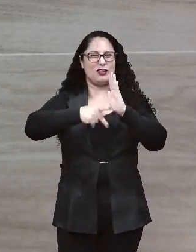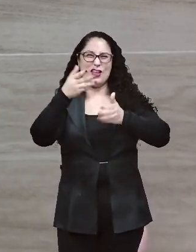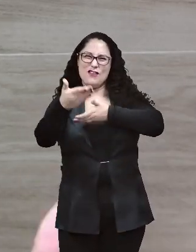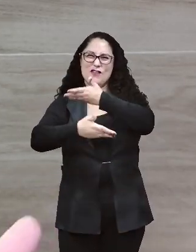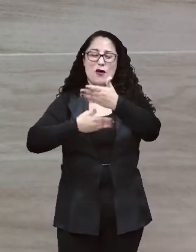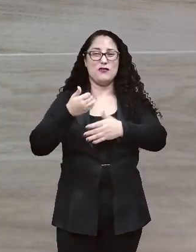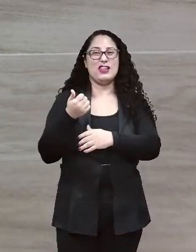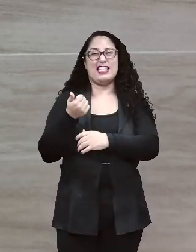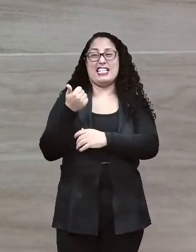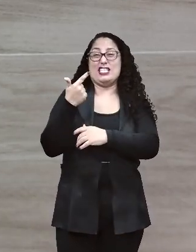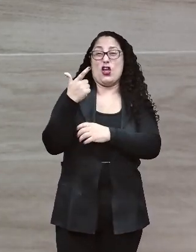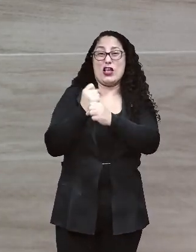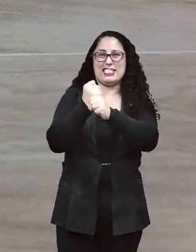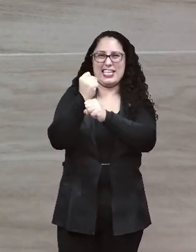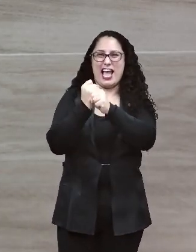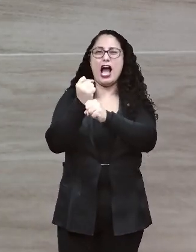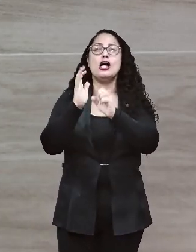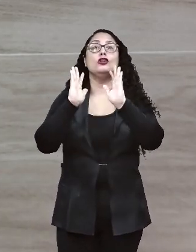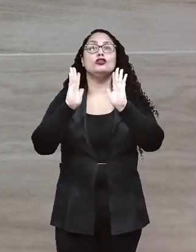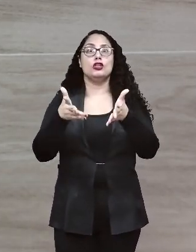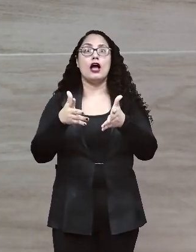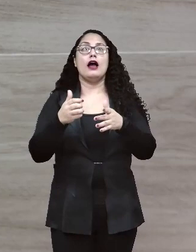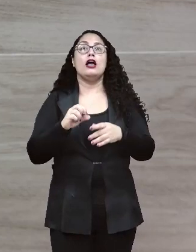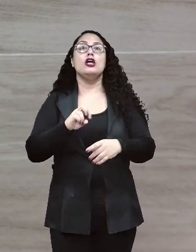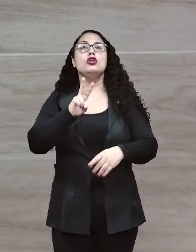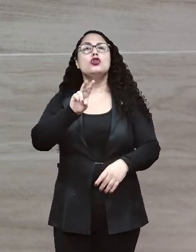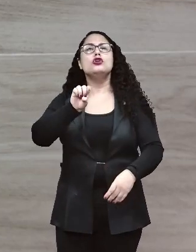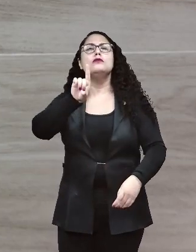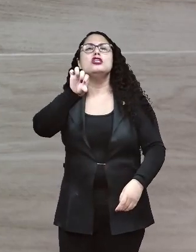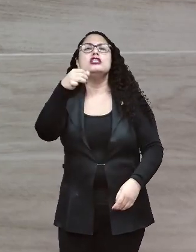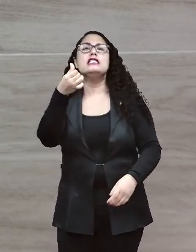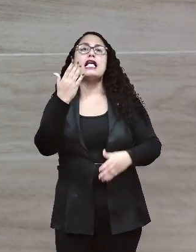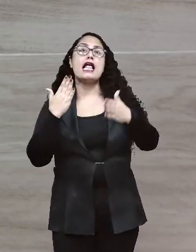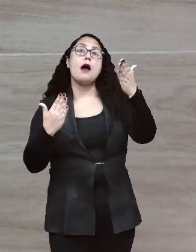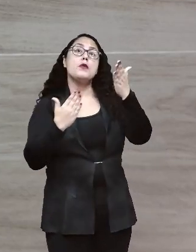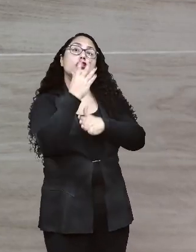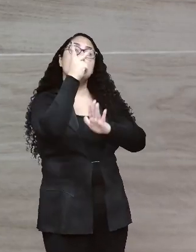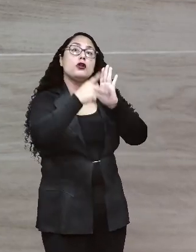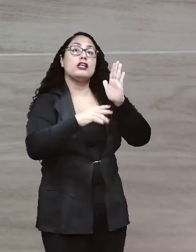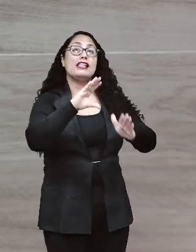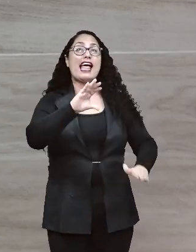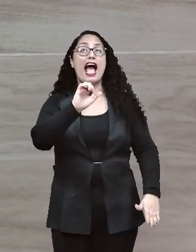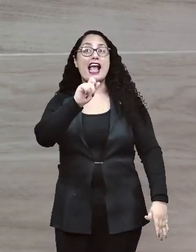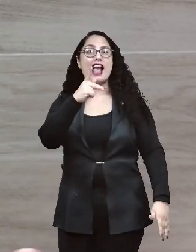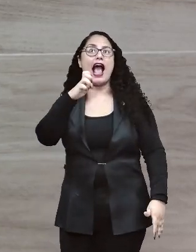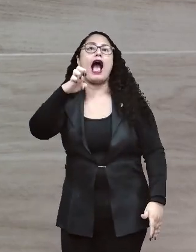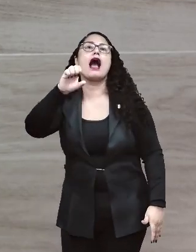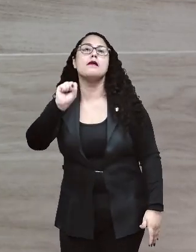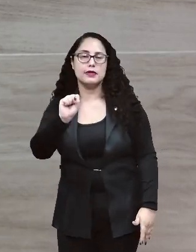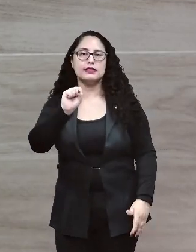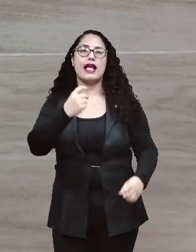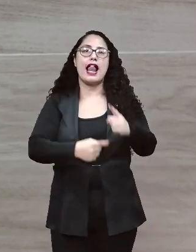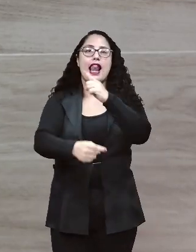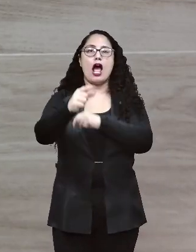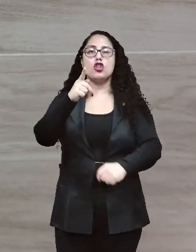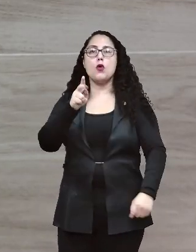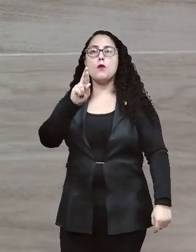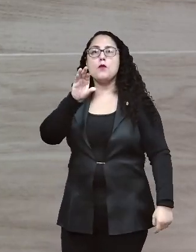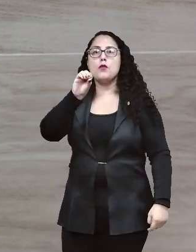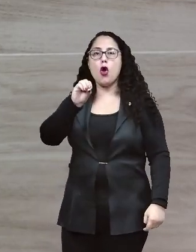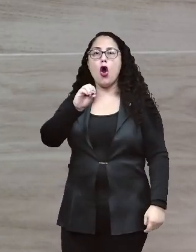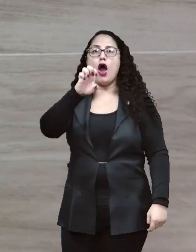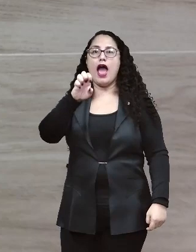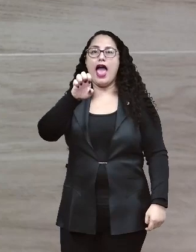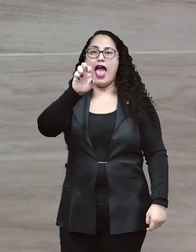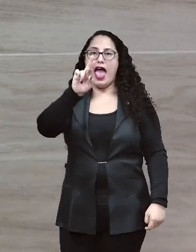nesses 12 anos. Né? Nós tivemos, em 2016, um projeto aprovado na CAPES, né, do PROEST, que é